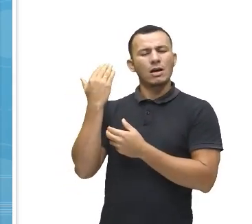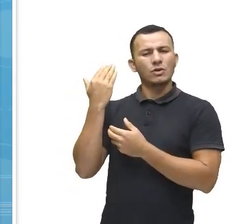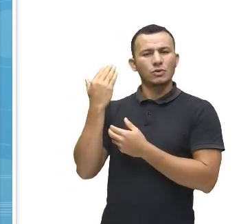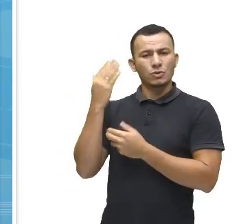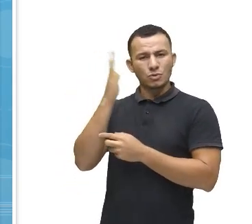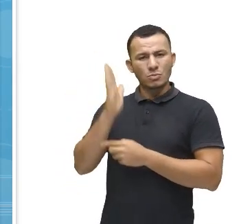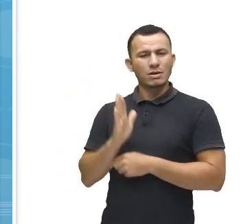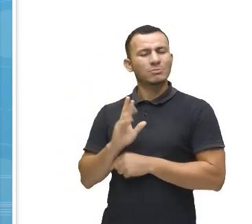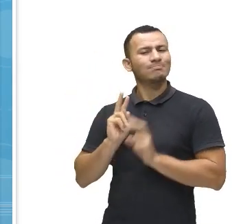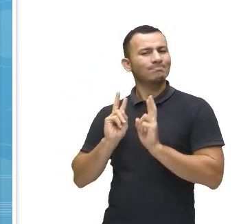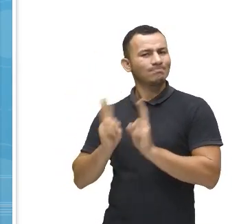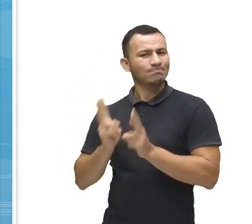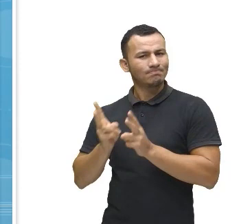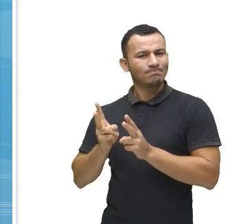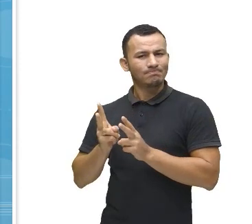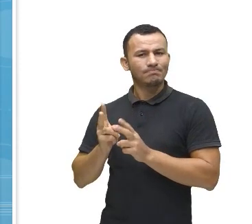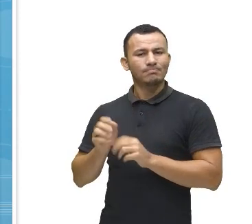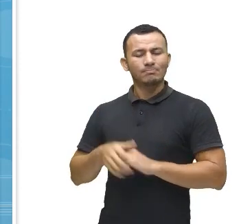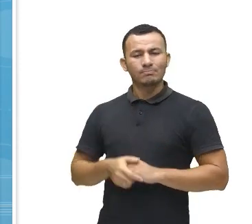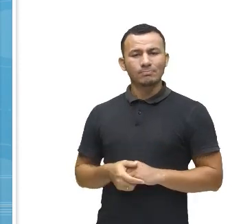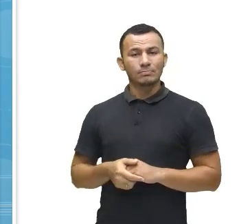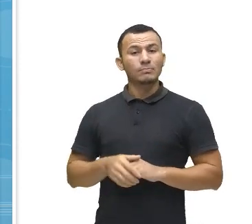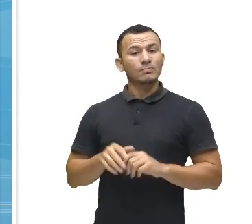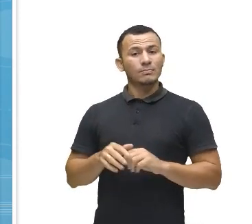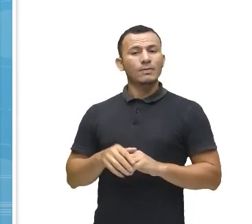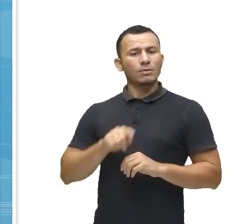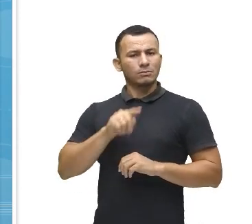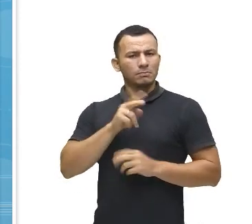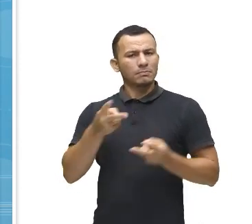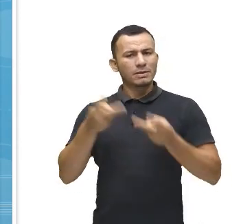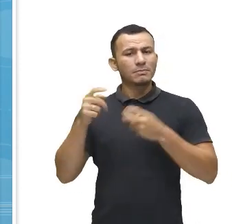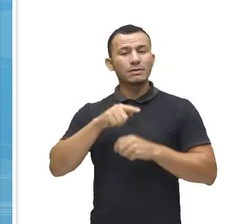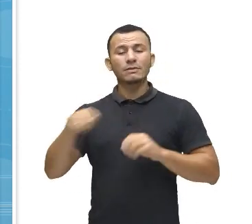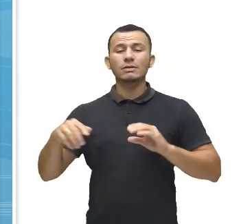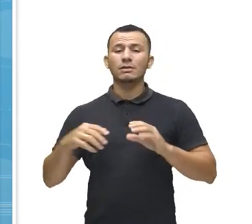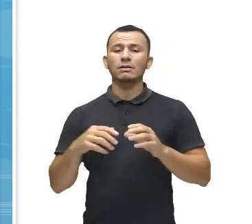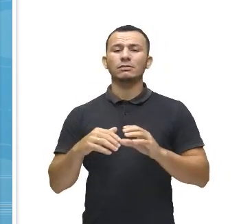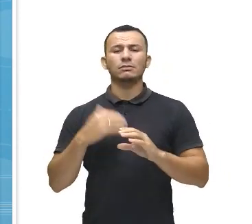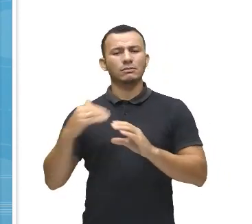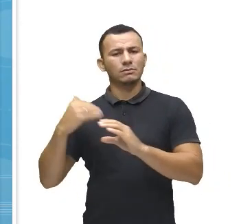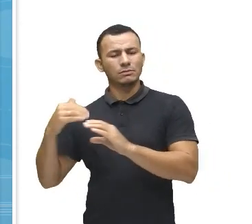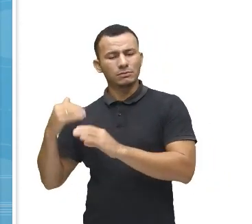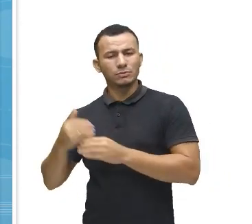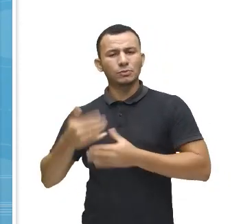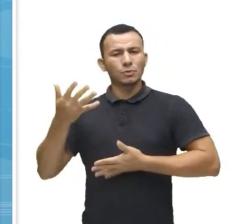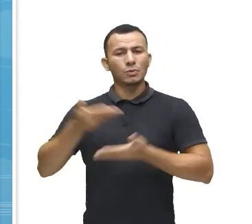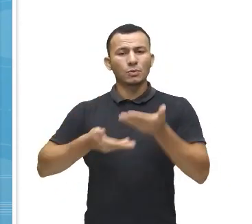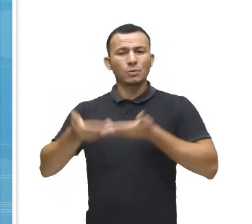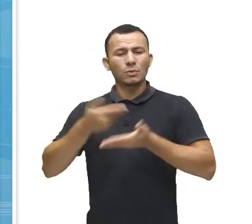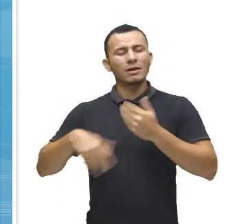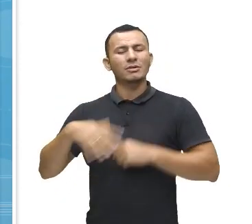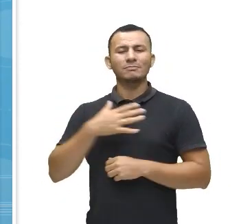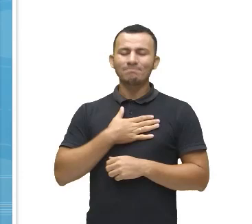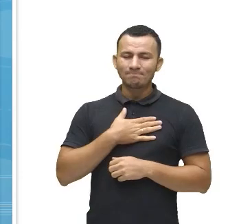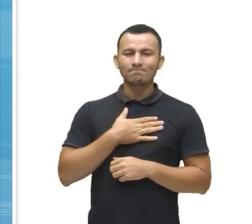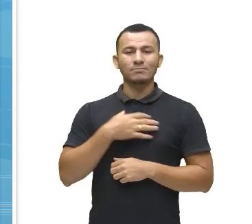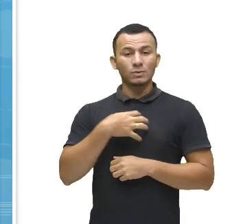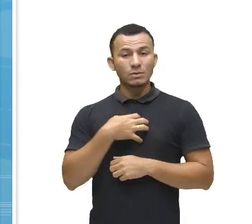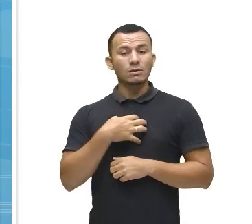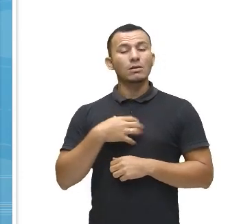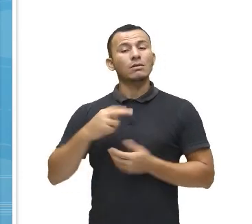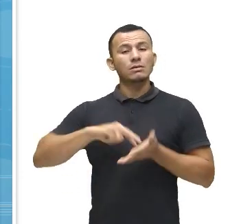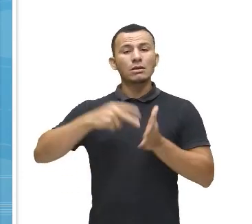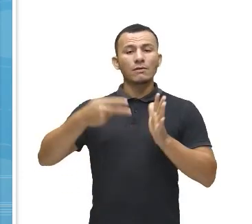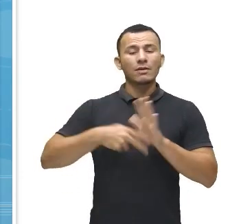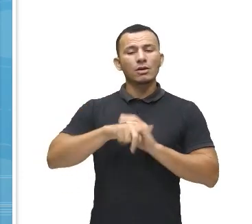no Brasil. É isso mesmo, gente. Estou vendo aqui que vocês estão interagindo isso e, de fato, me deixa muito contente, porque significa que vocês